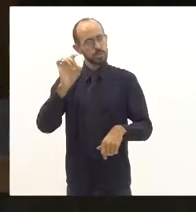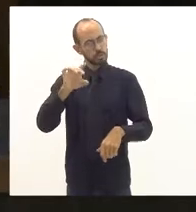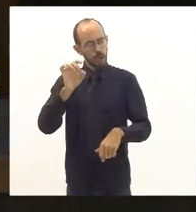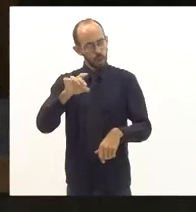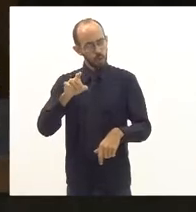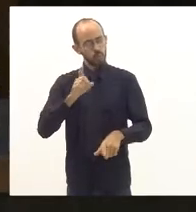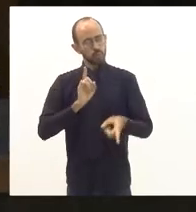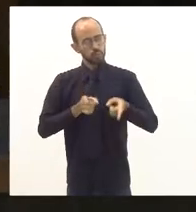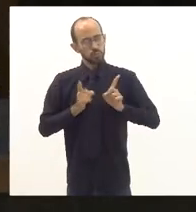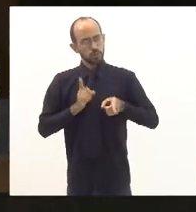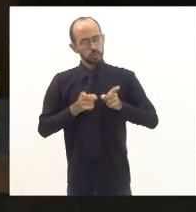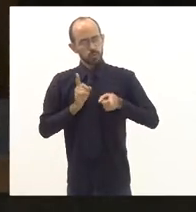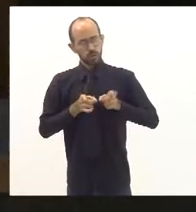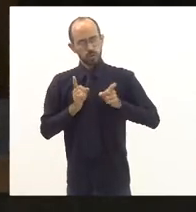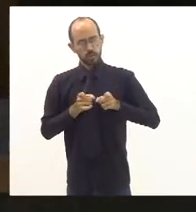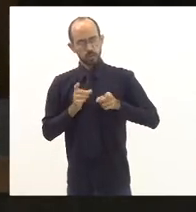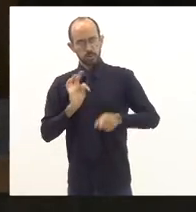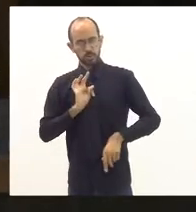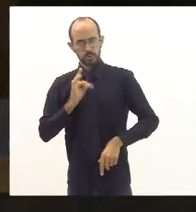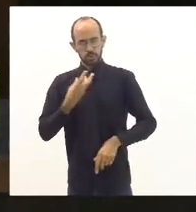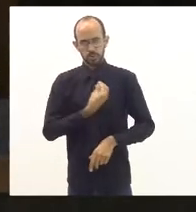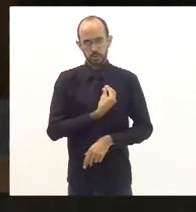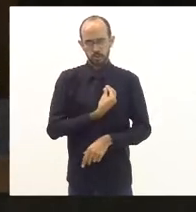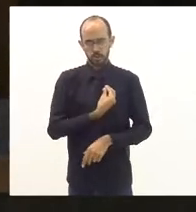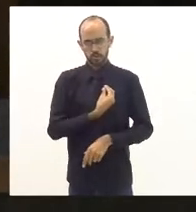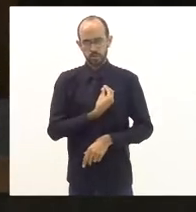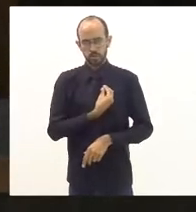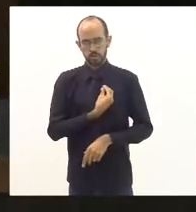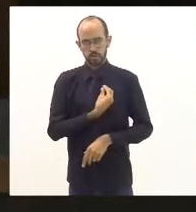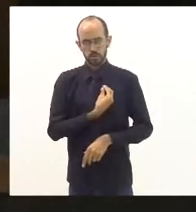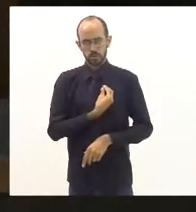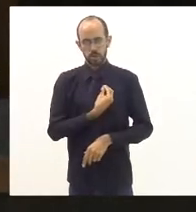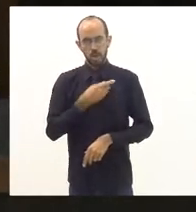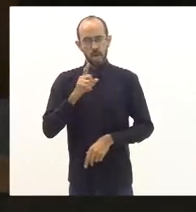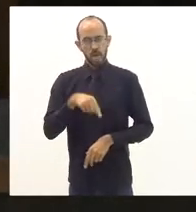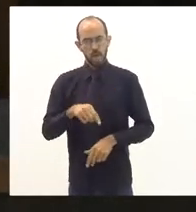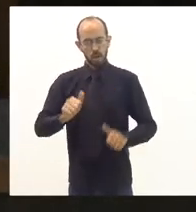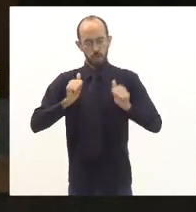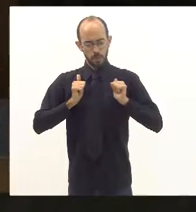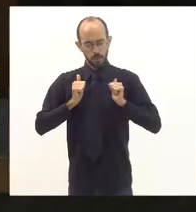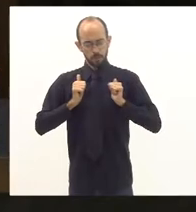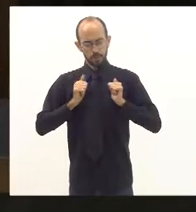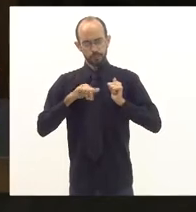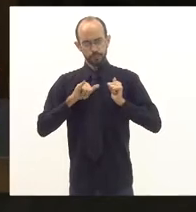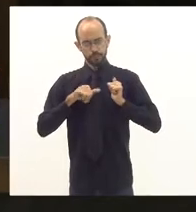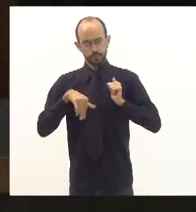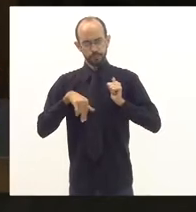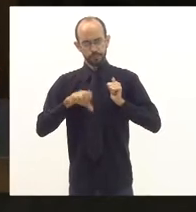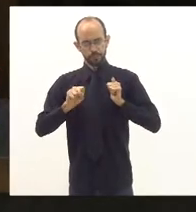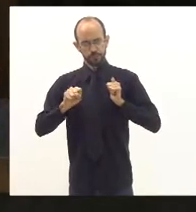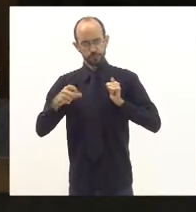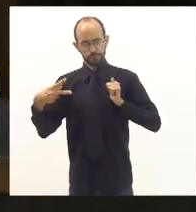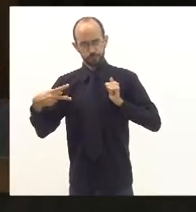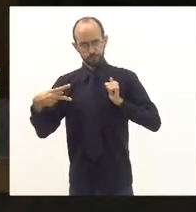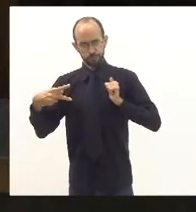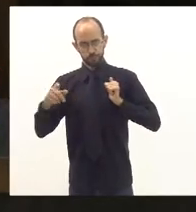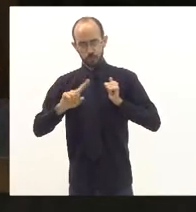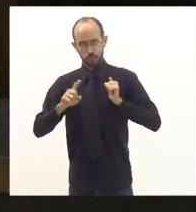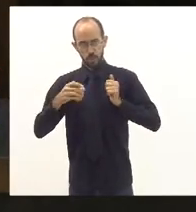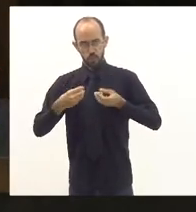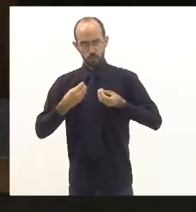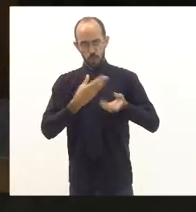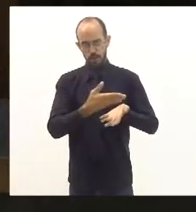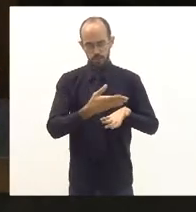e transexuais. E aí, assim, é uma omissão o INSPE efetivamente não fornecer